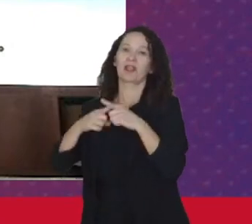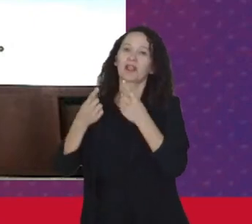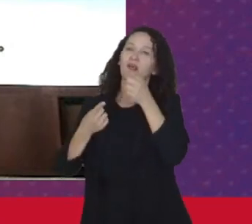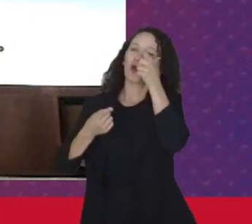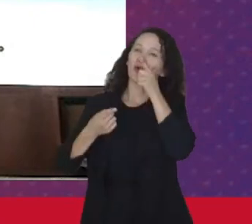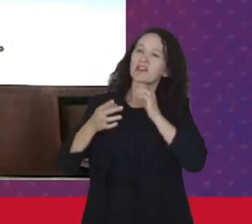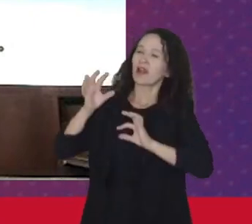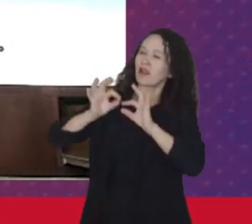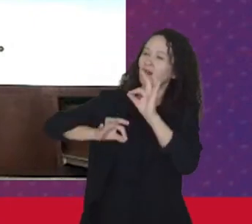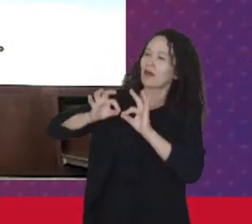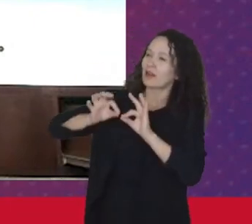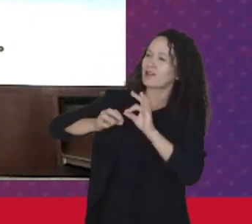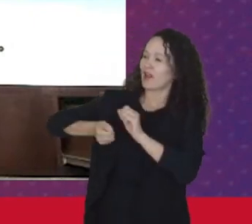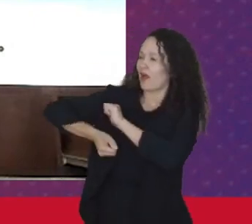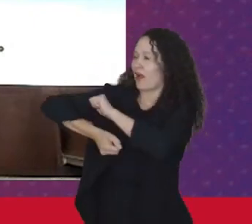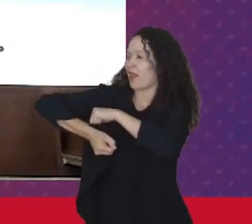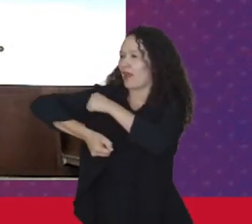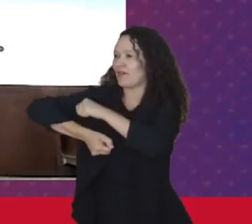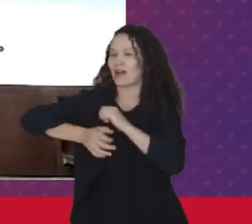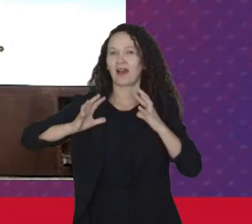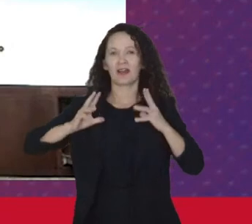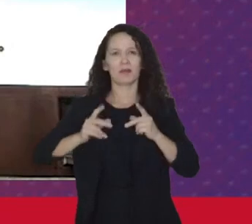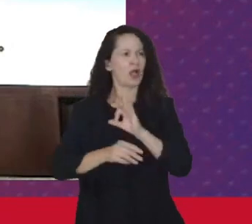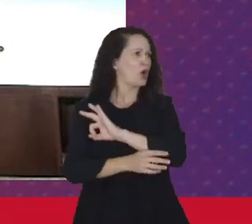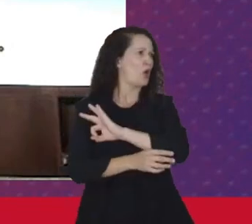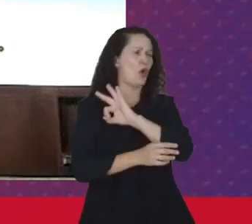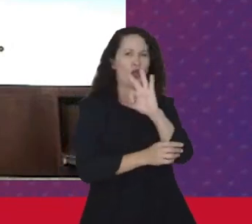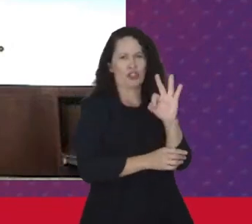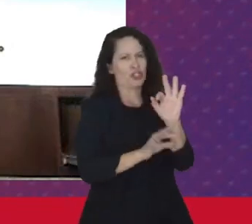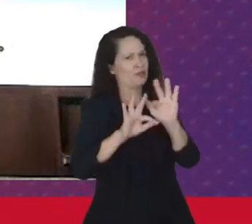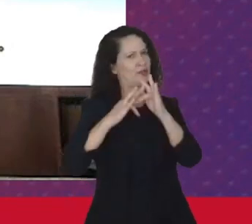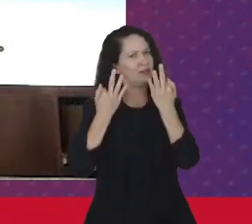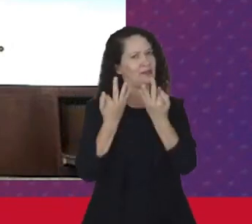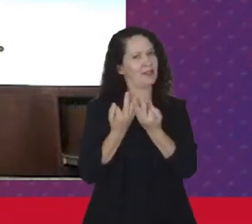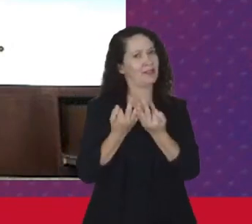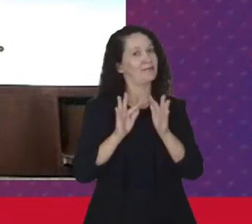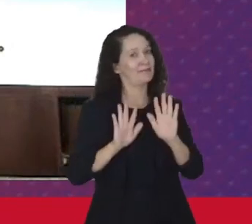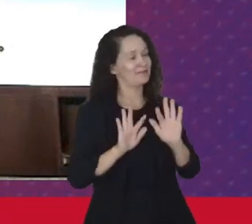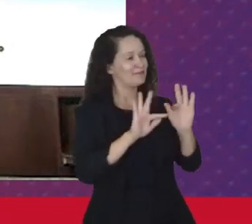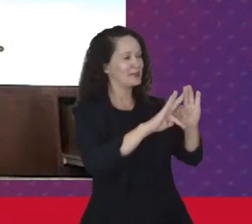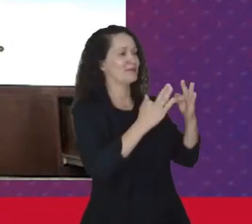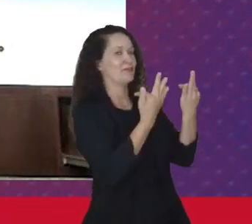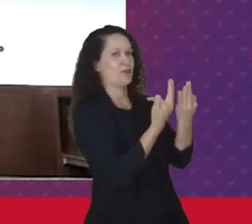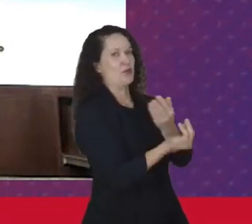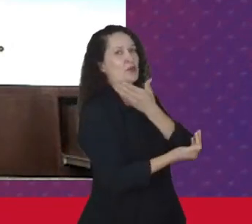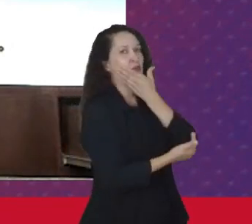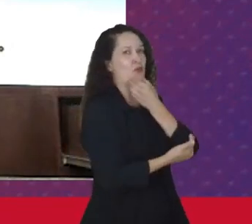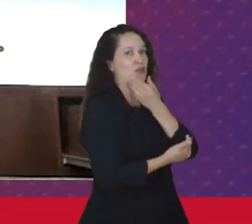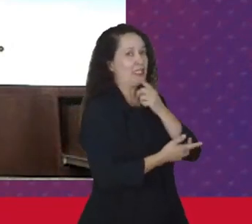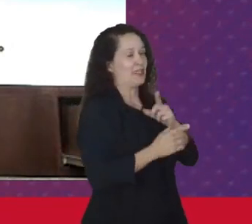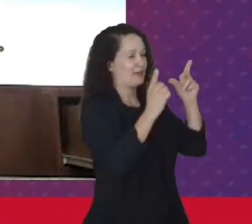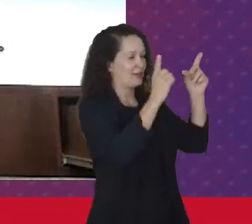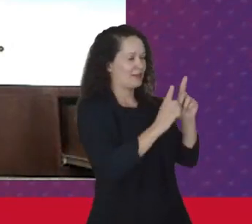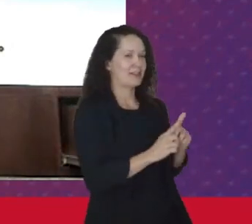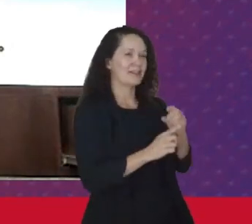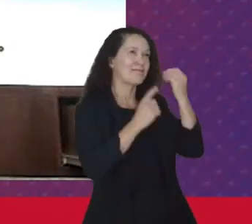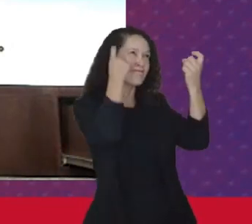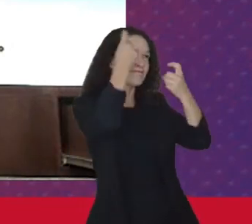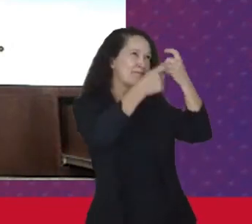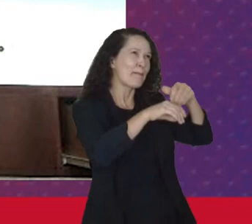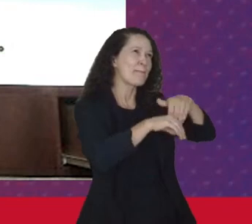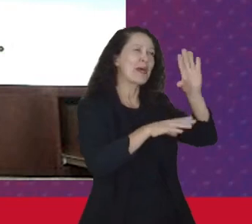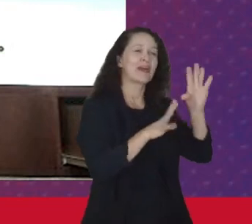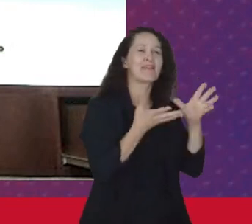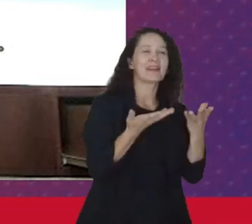varrer a casa, lavar louça, é o suficiente. Enquanto a família dos meninos com deficiência se preocupa mais